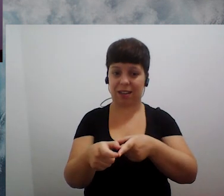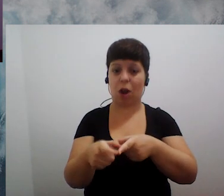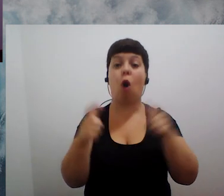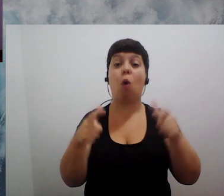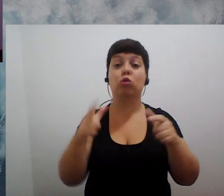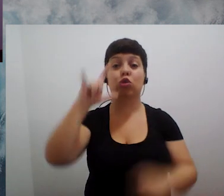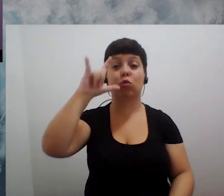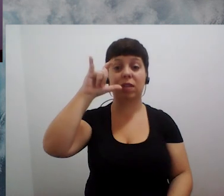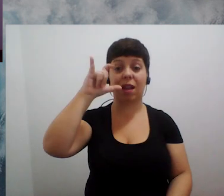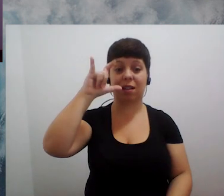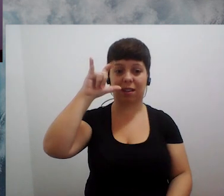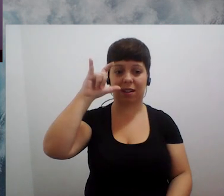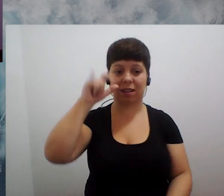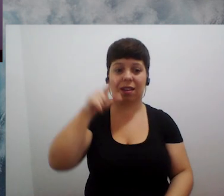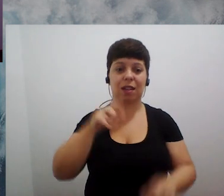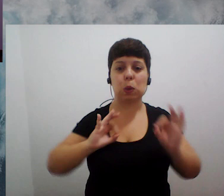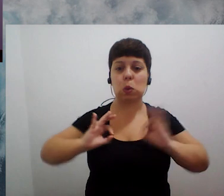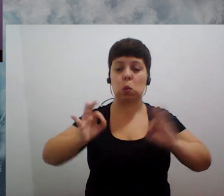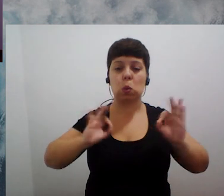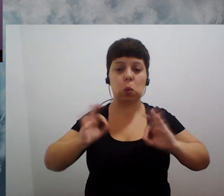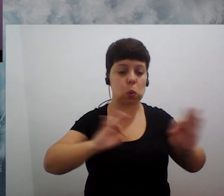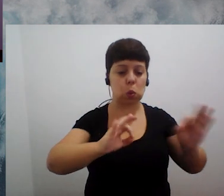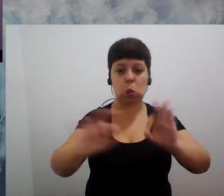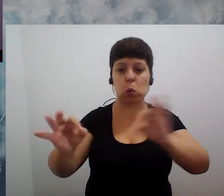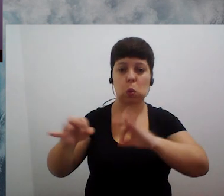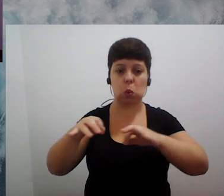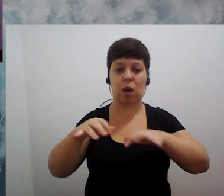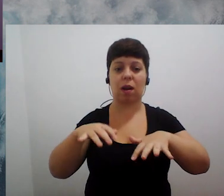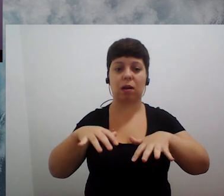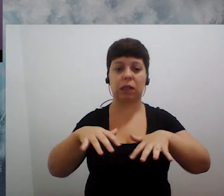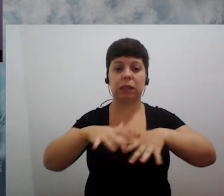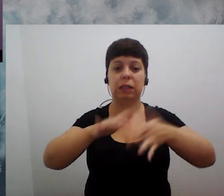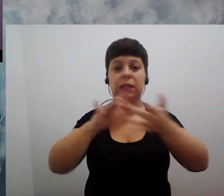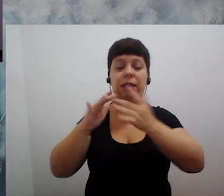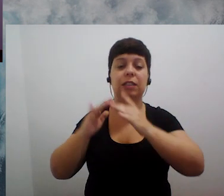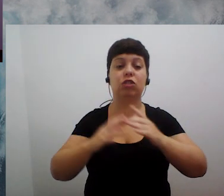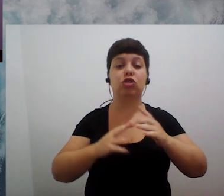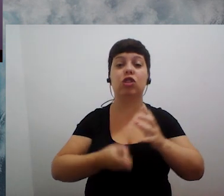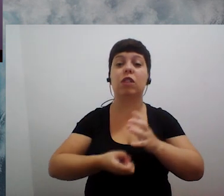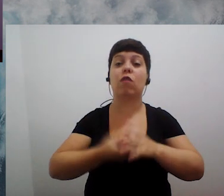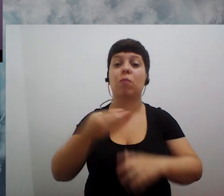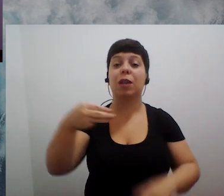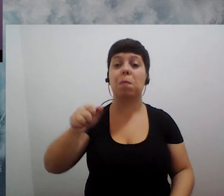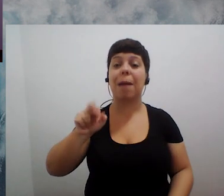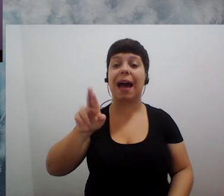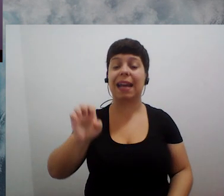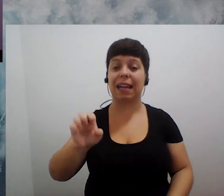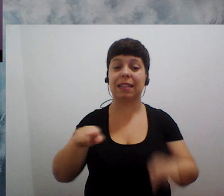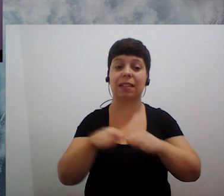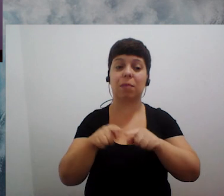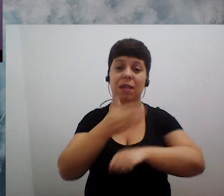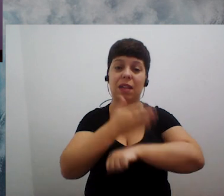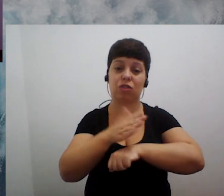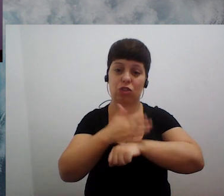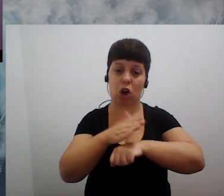cria no Instagram. Ela é articuladora, mobilizadora territorial das redes de desenvolvimento da Maré e estagiária